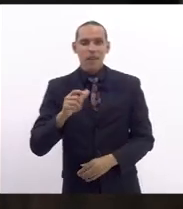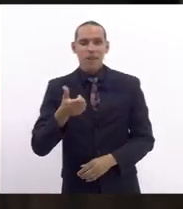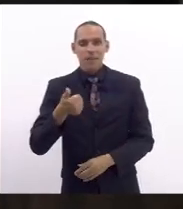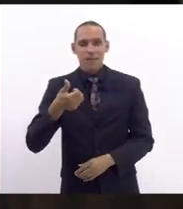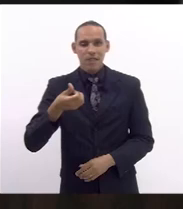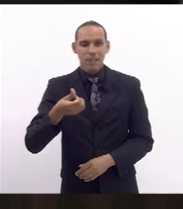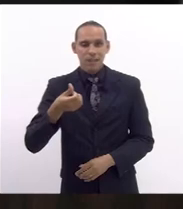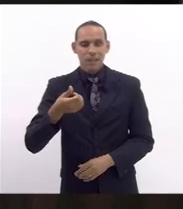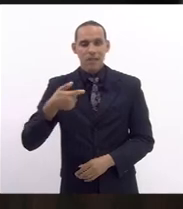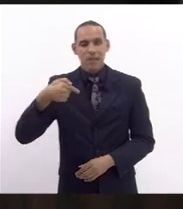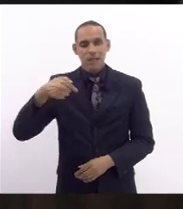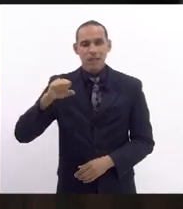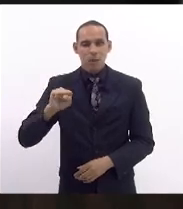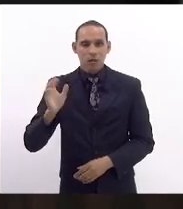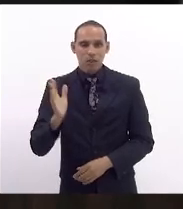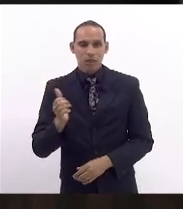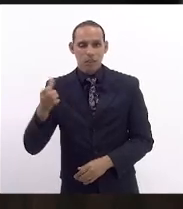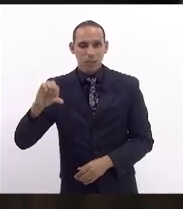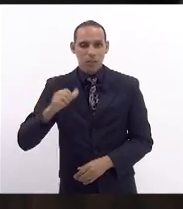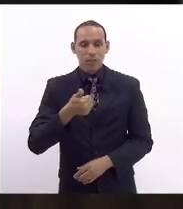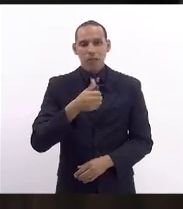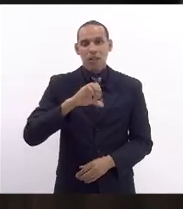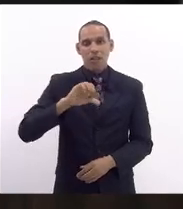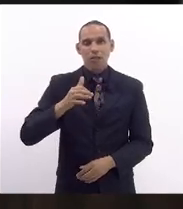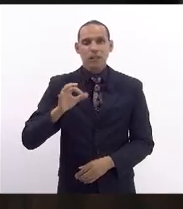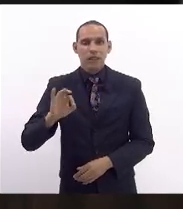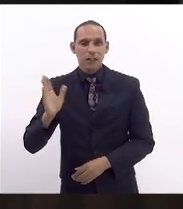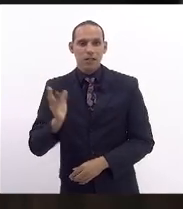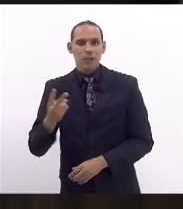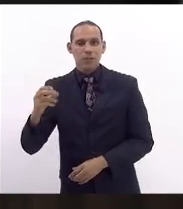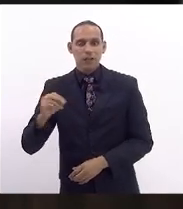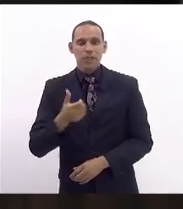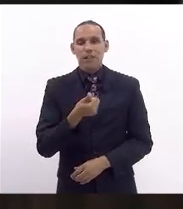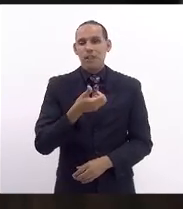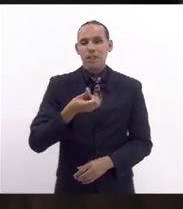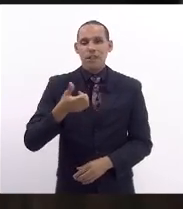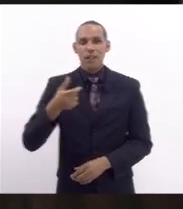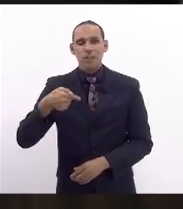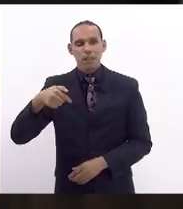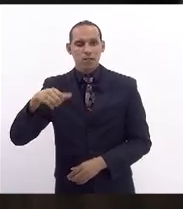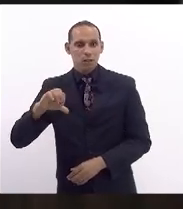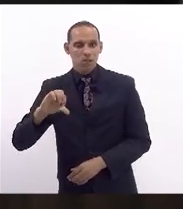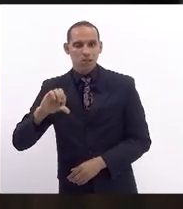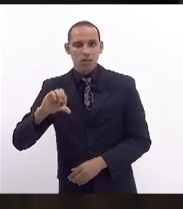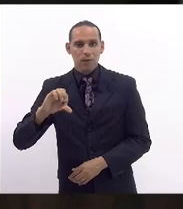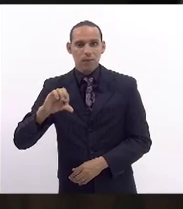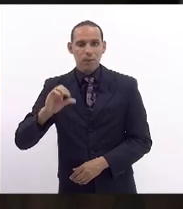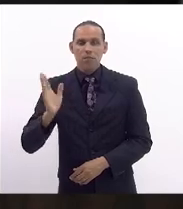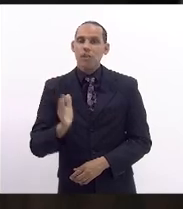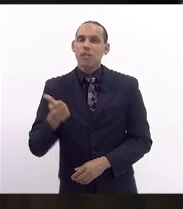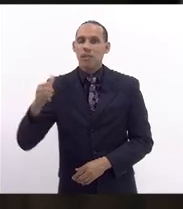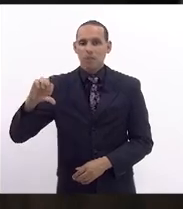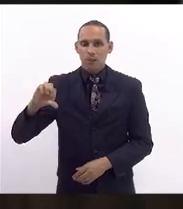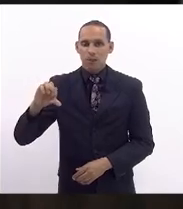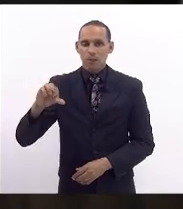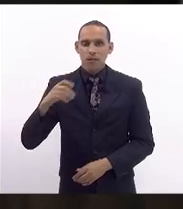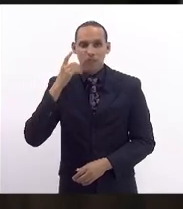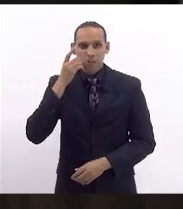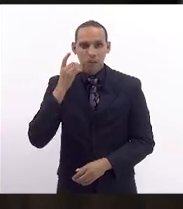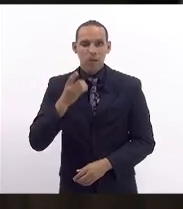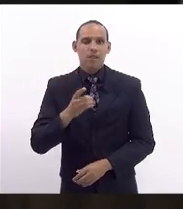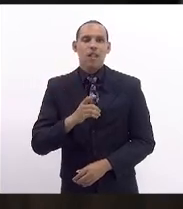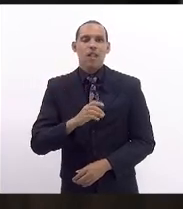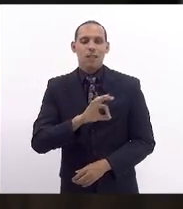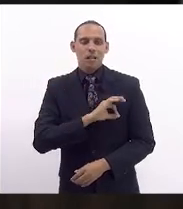1678 1919 10 e 20 mil 79 Oi 19 deputada